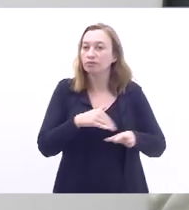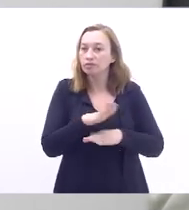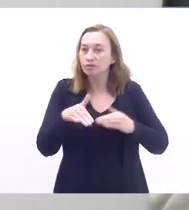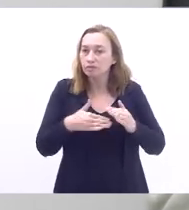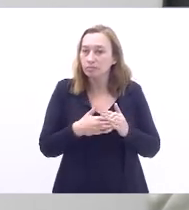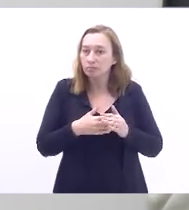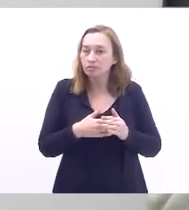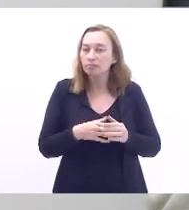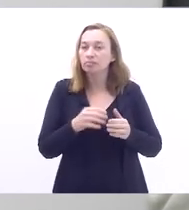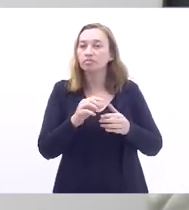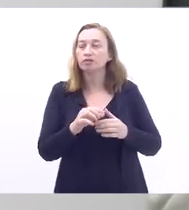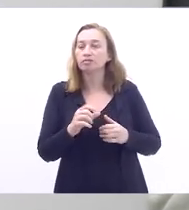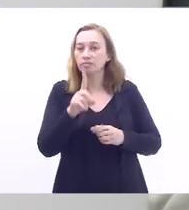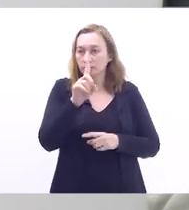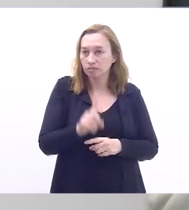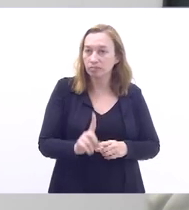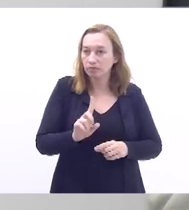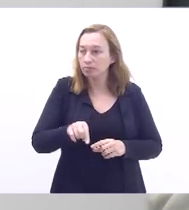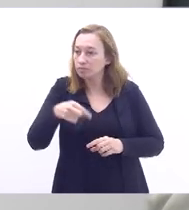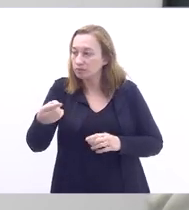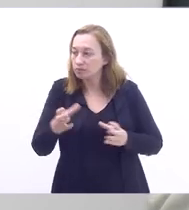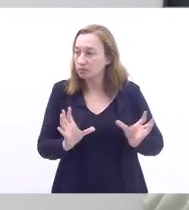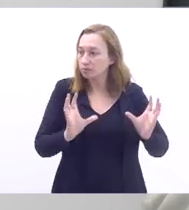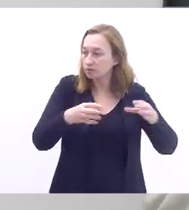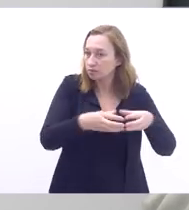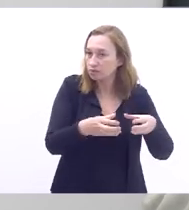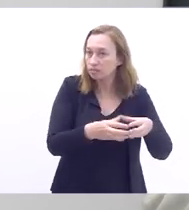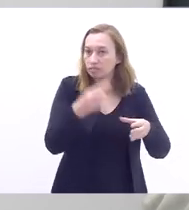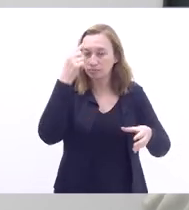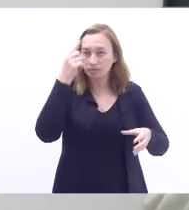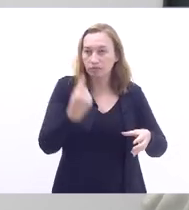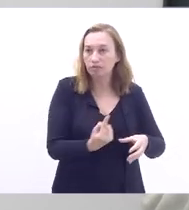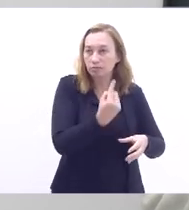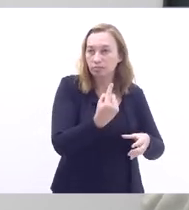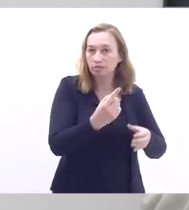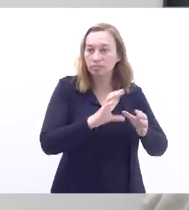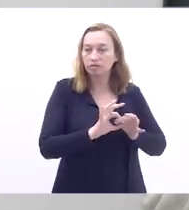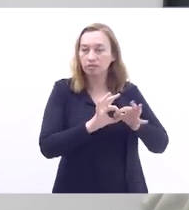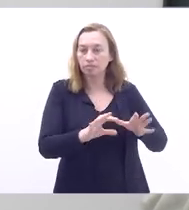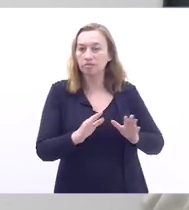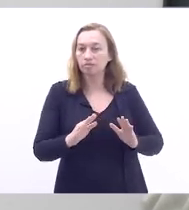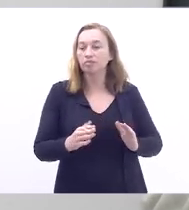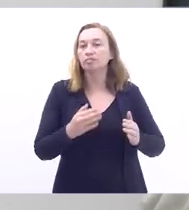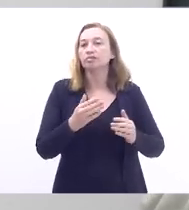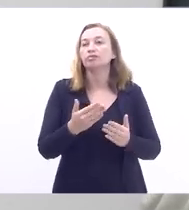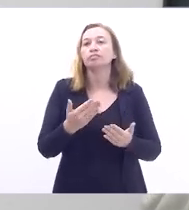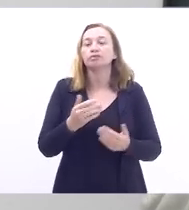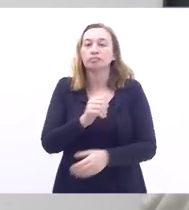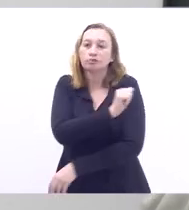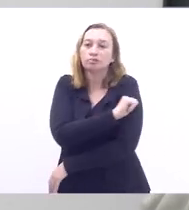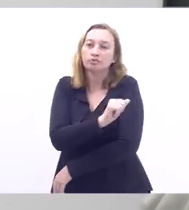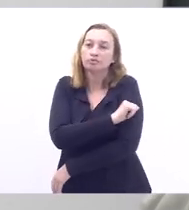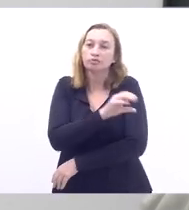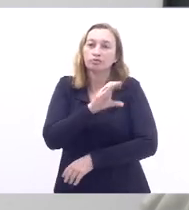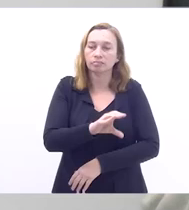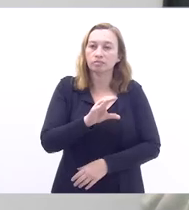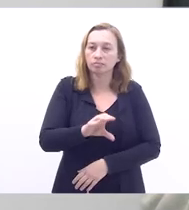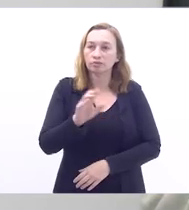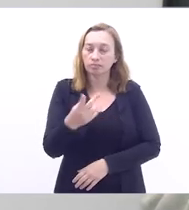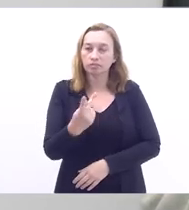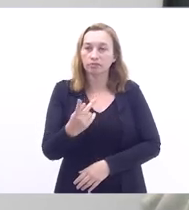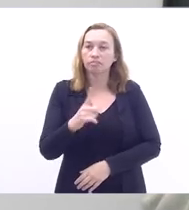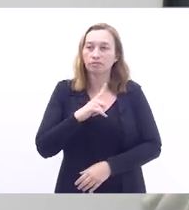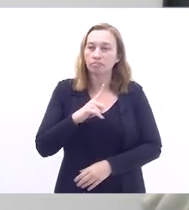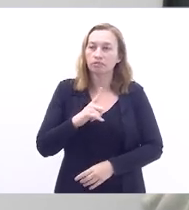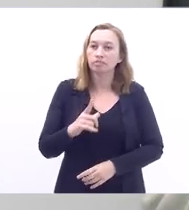todos os diretores nos outros entram que tinha sala não é um abrir um mão para que os estudantes não sei se a gato diferença tivessem as